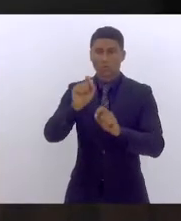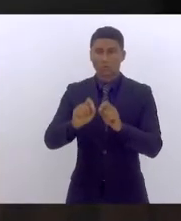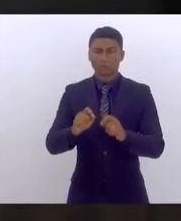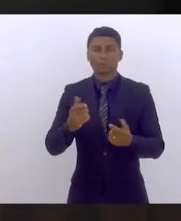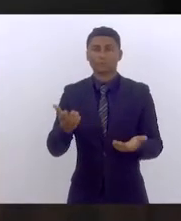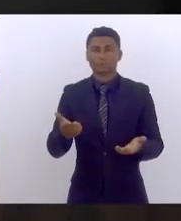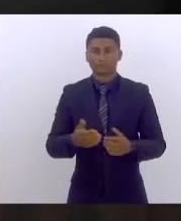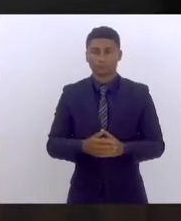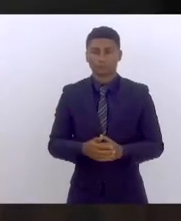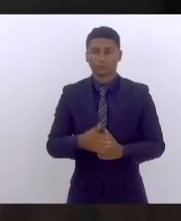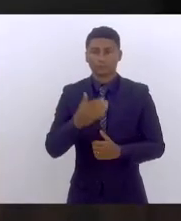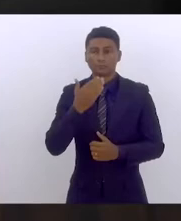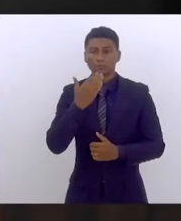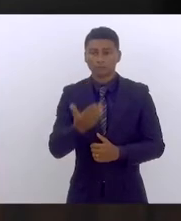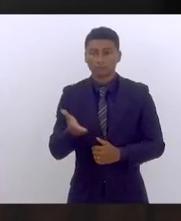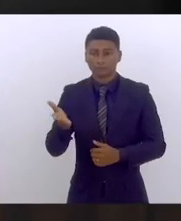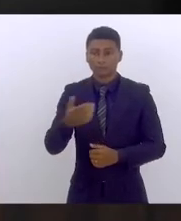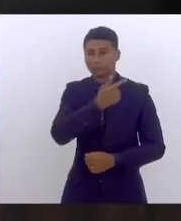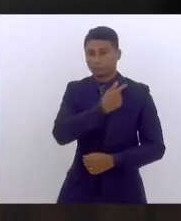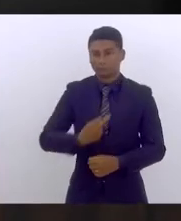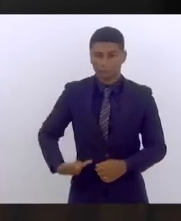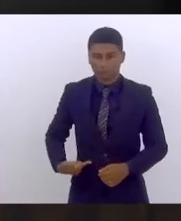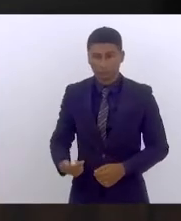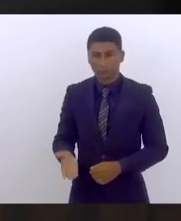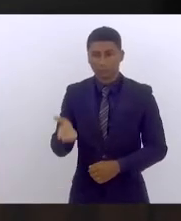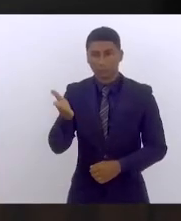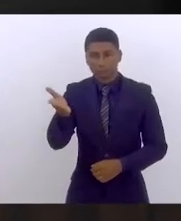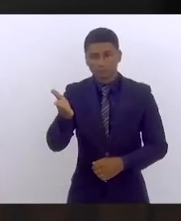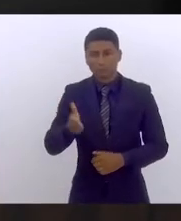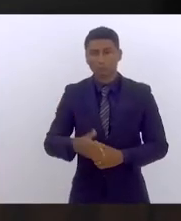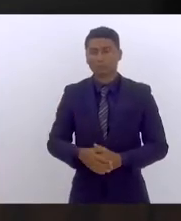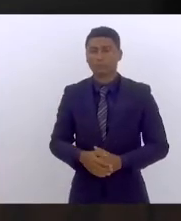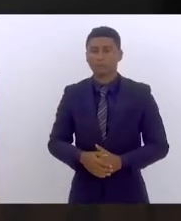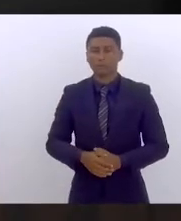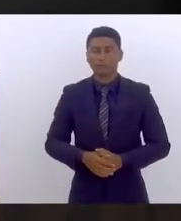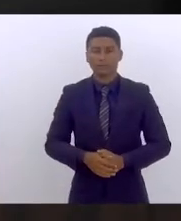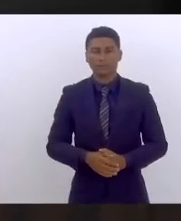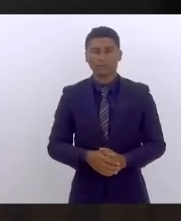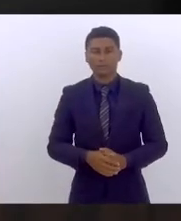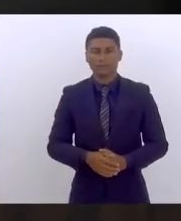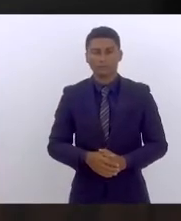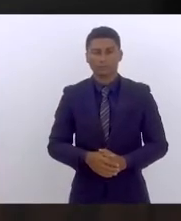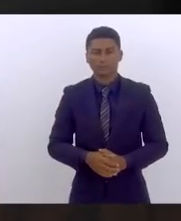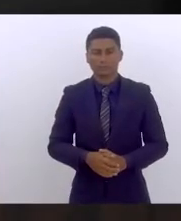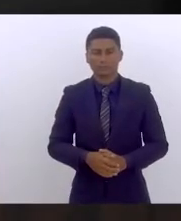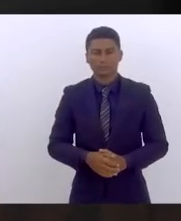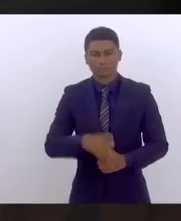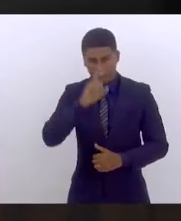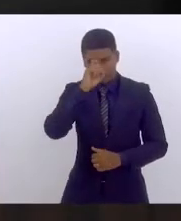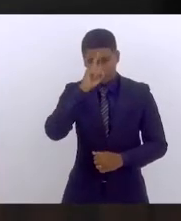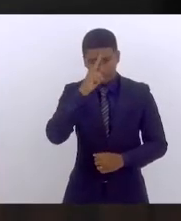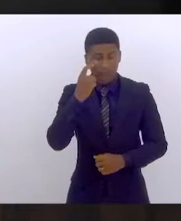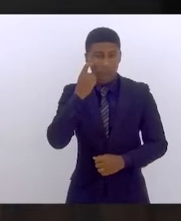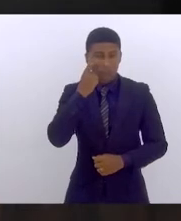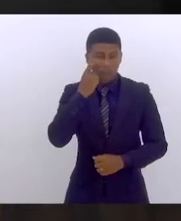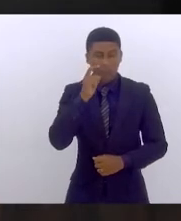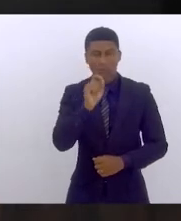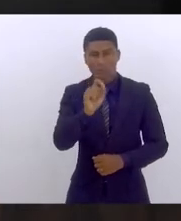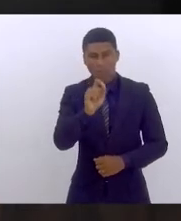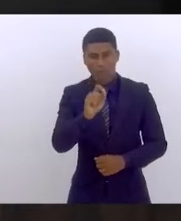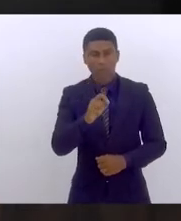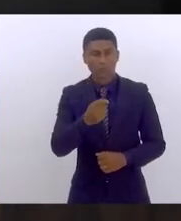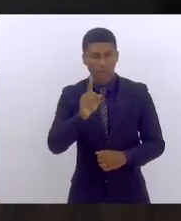excelentíssimo senhor governador do estado do Rio de Janeiro, envio de mensagens dispondo sobre a implantação do Hospital do Olho,